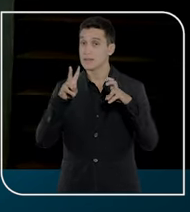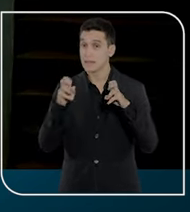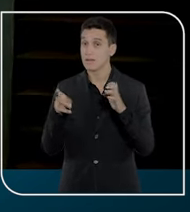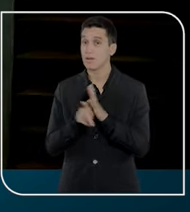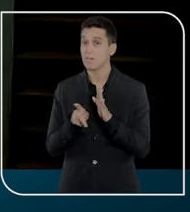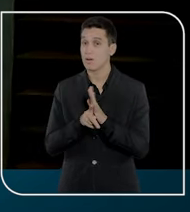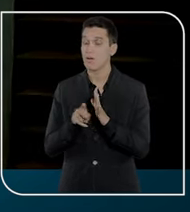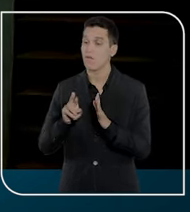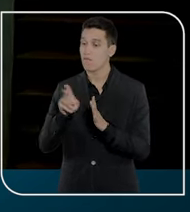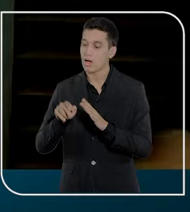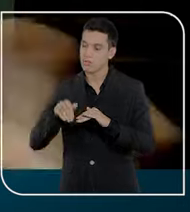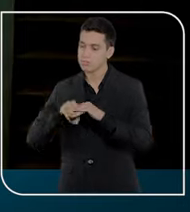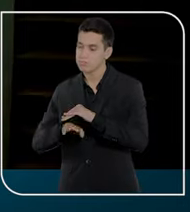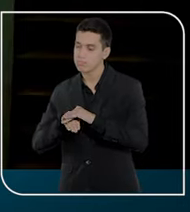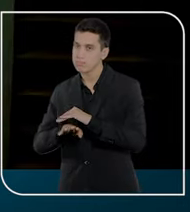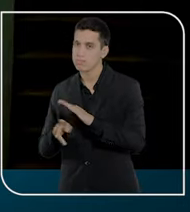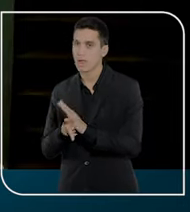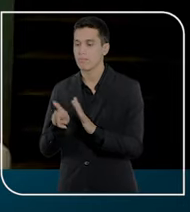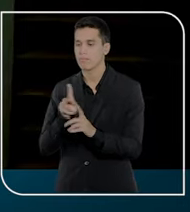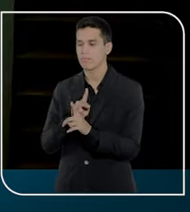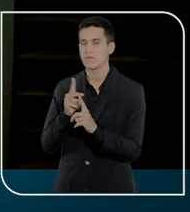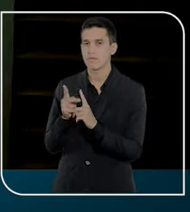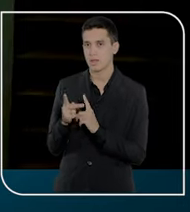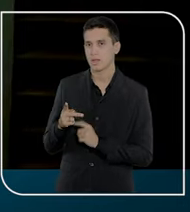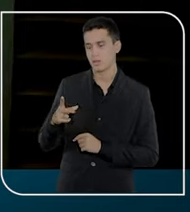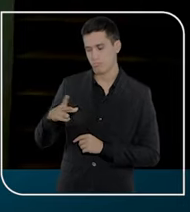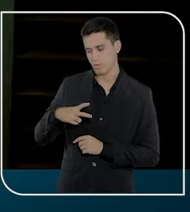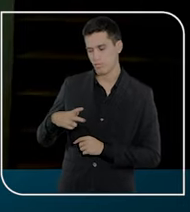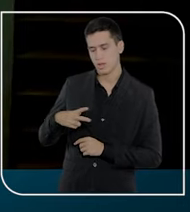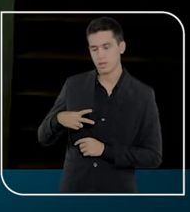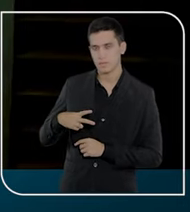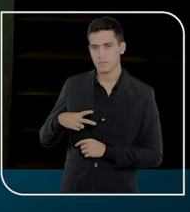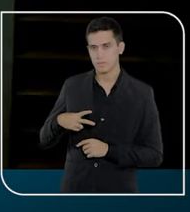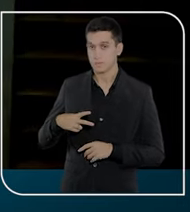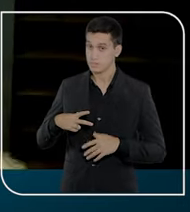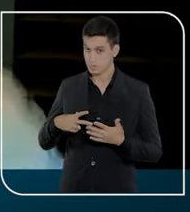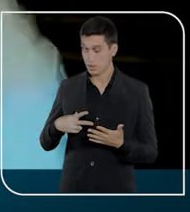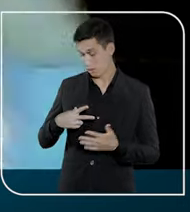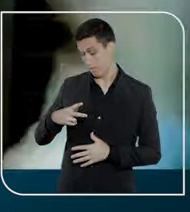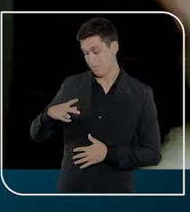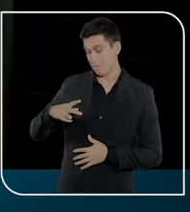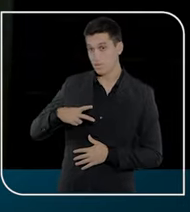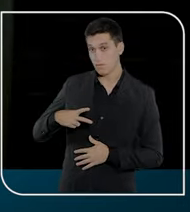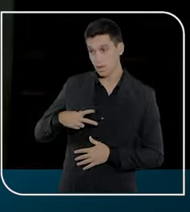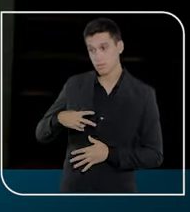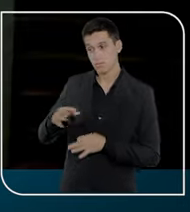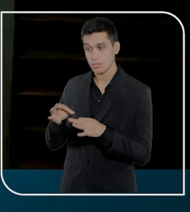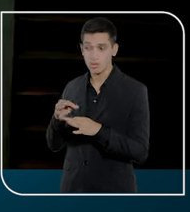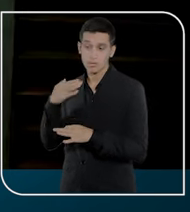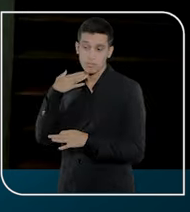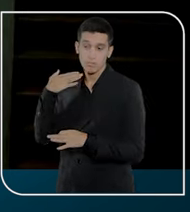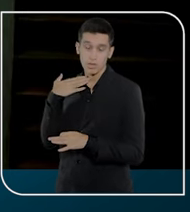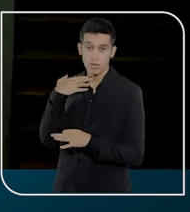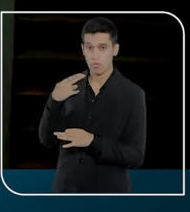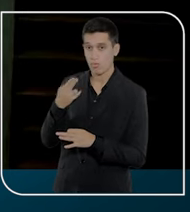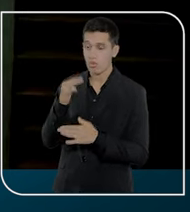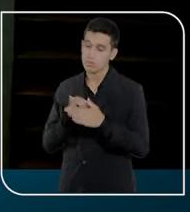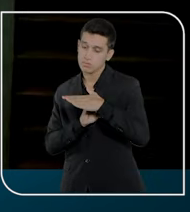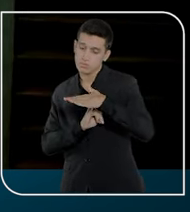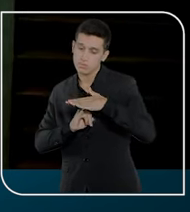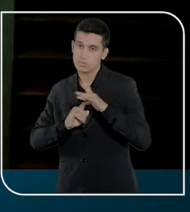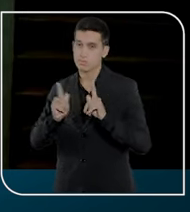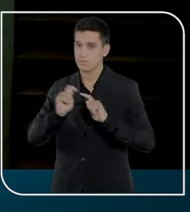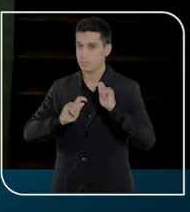previdência? A previdência privada, é aquela que a gente faz no banco ou faz numa instituição financeira, ela pode